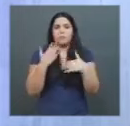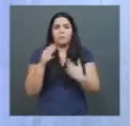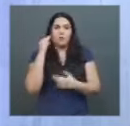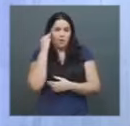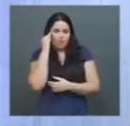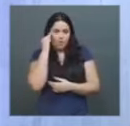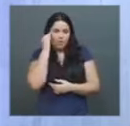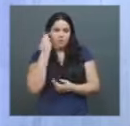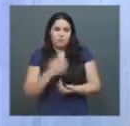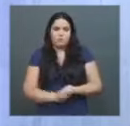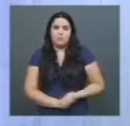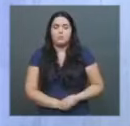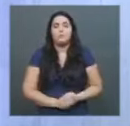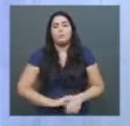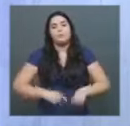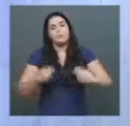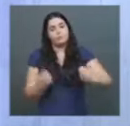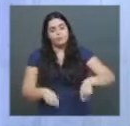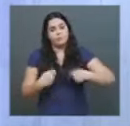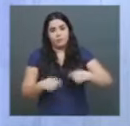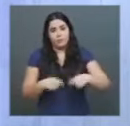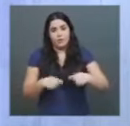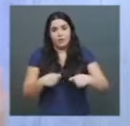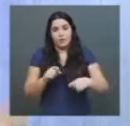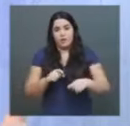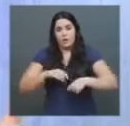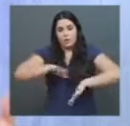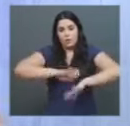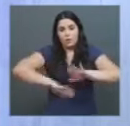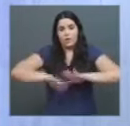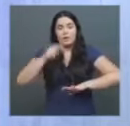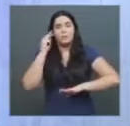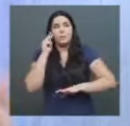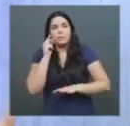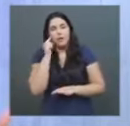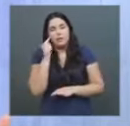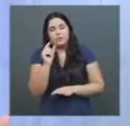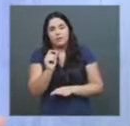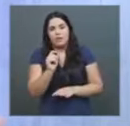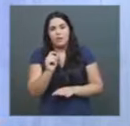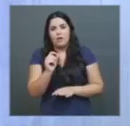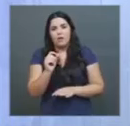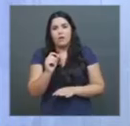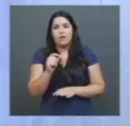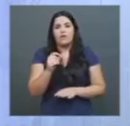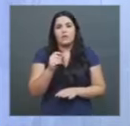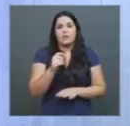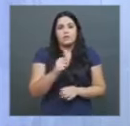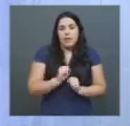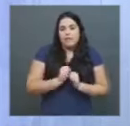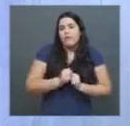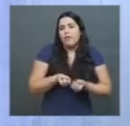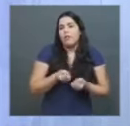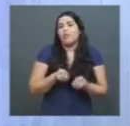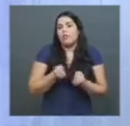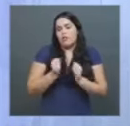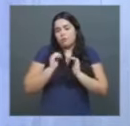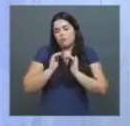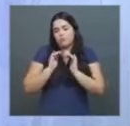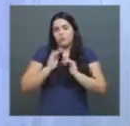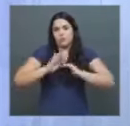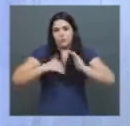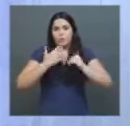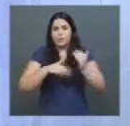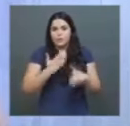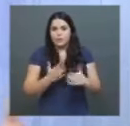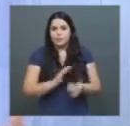é preciso que esse cuidado, a gente esteja pensando na neuroproteção, na proteção do desenvolvimento desse bebê, né? Na diminuição